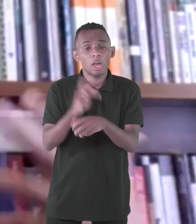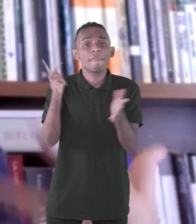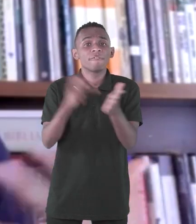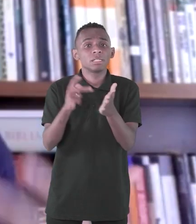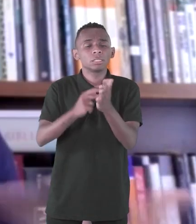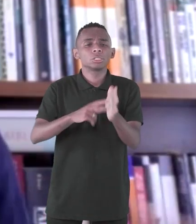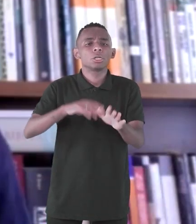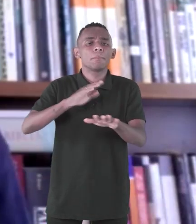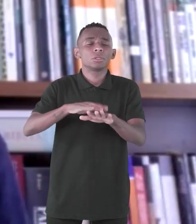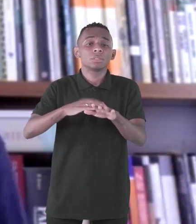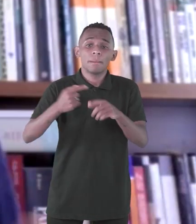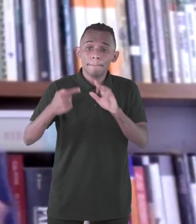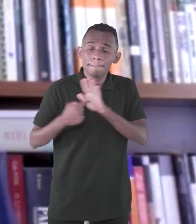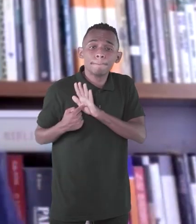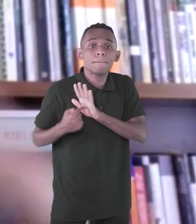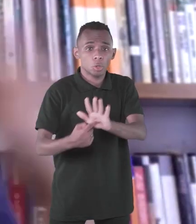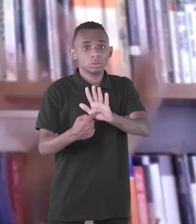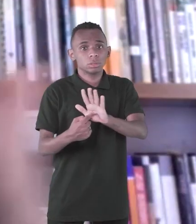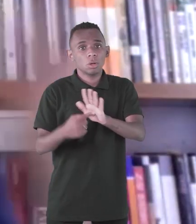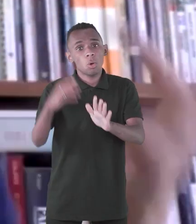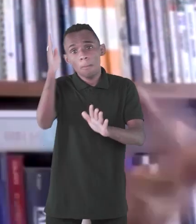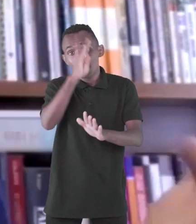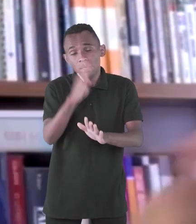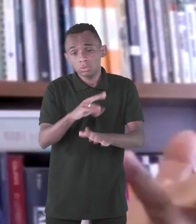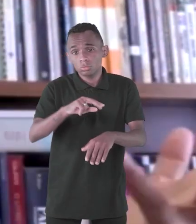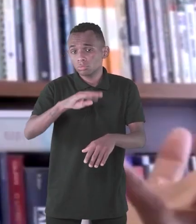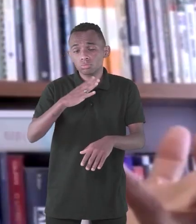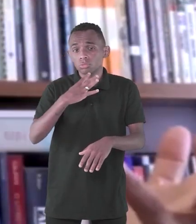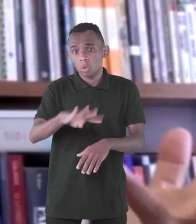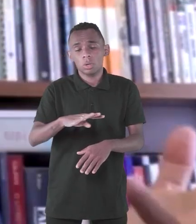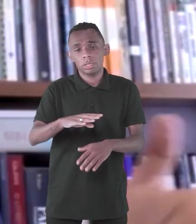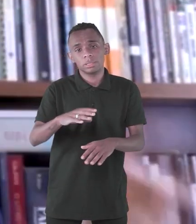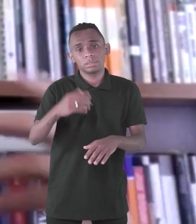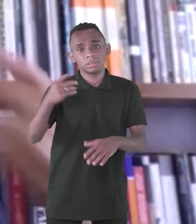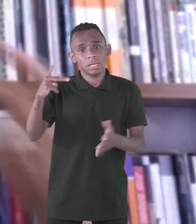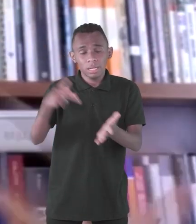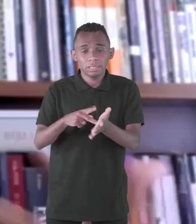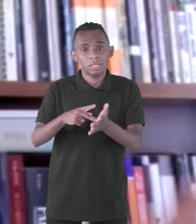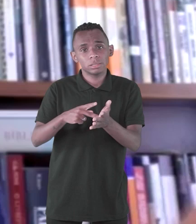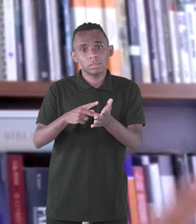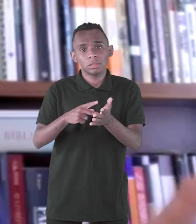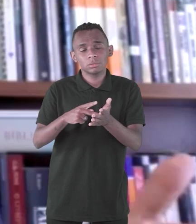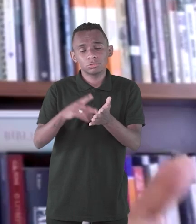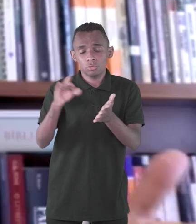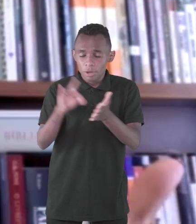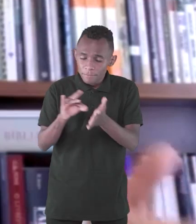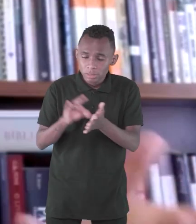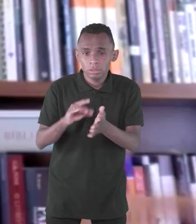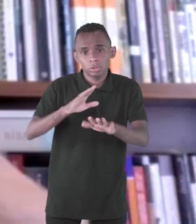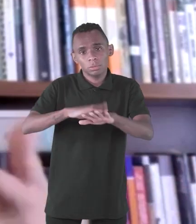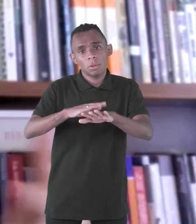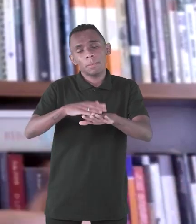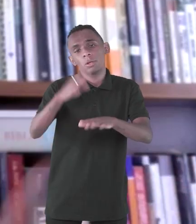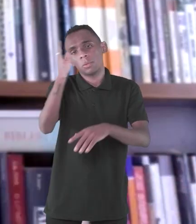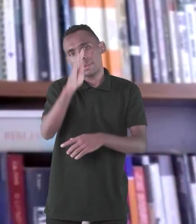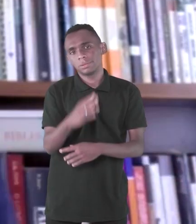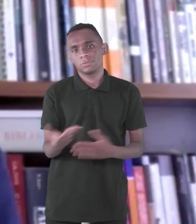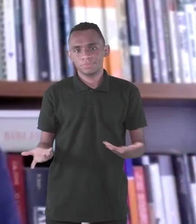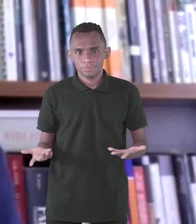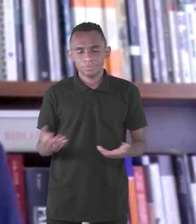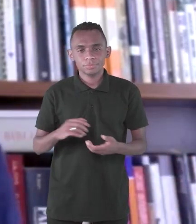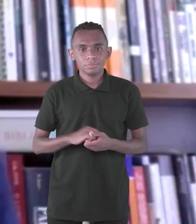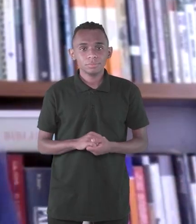o que é o verdadeiro Brasil. O Brasil não conhece o Brasil. Tem que conhecer. Tem que